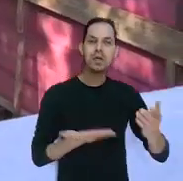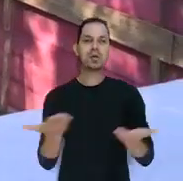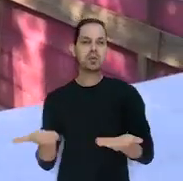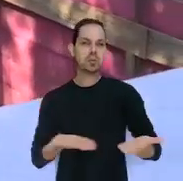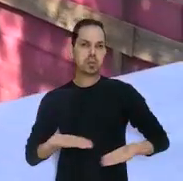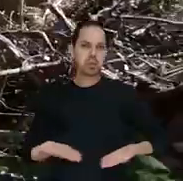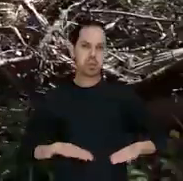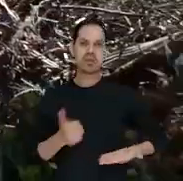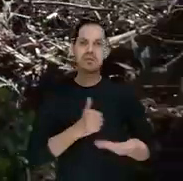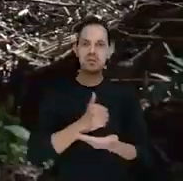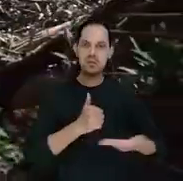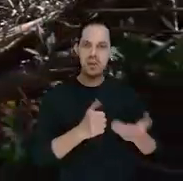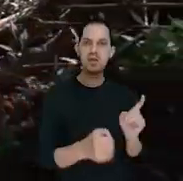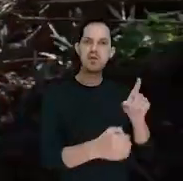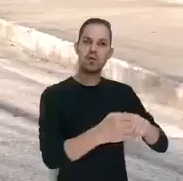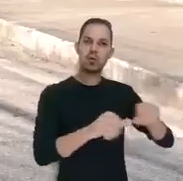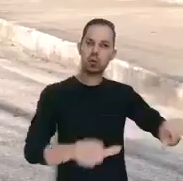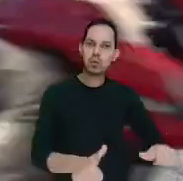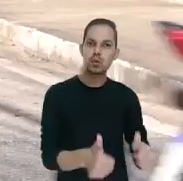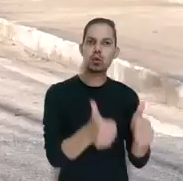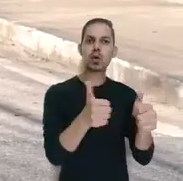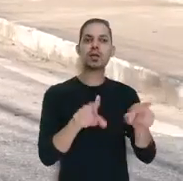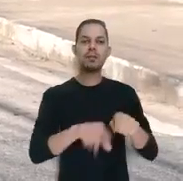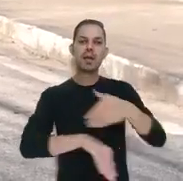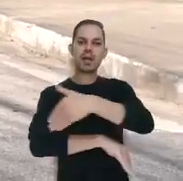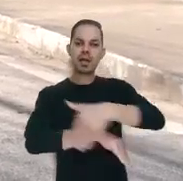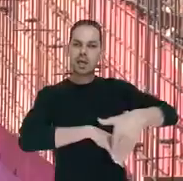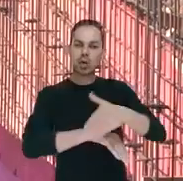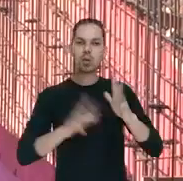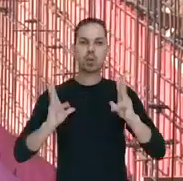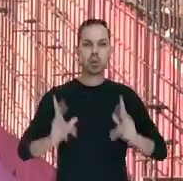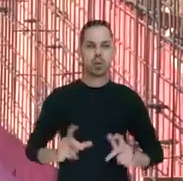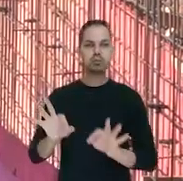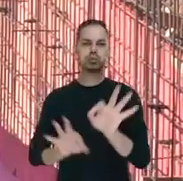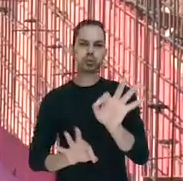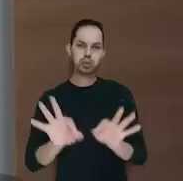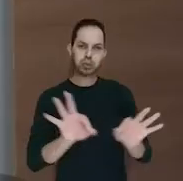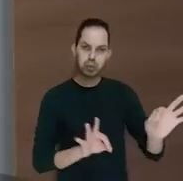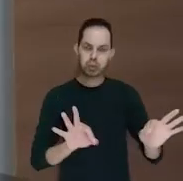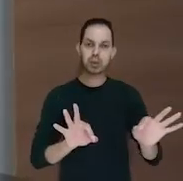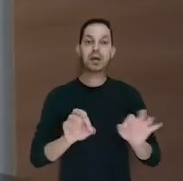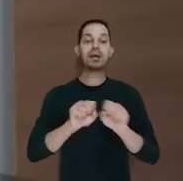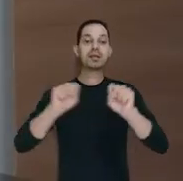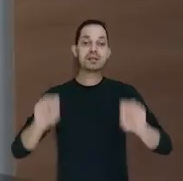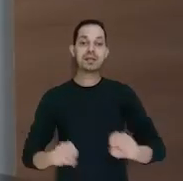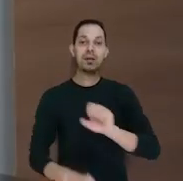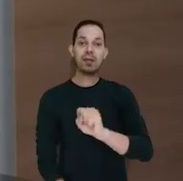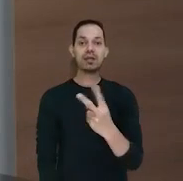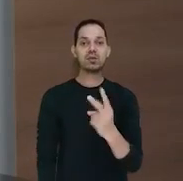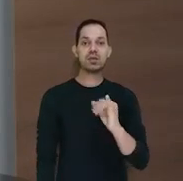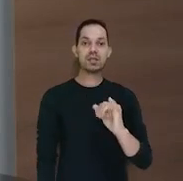restabelecimento de serviços essenciais, que consistem basicamente na recuperação, recomposição e limpeza de vias públicas. Acessem o sistema